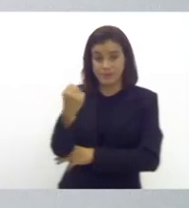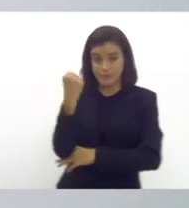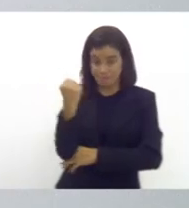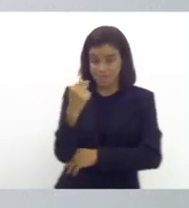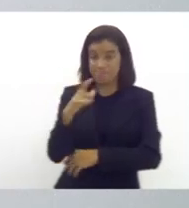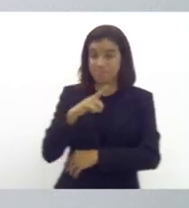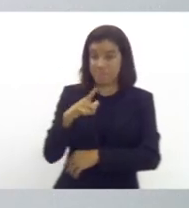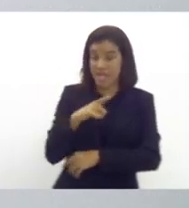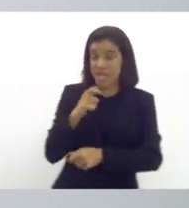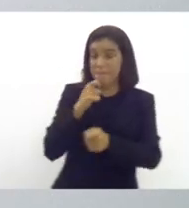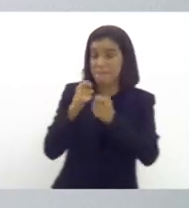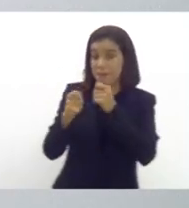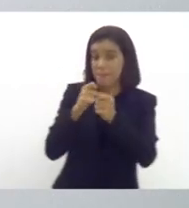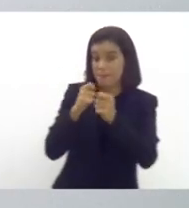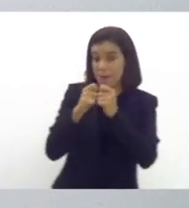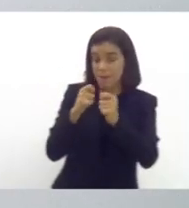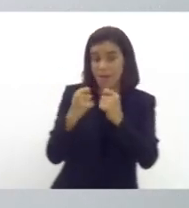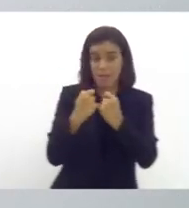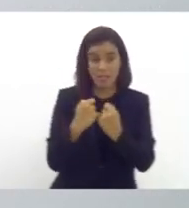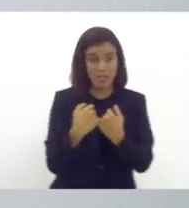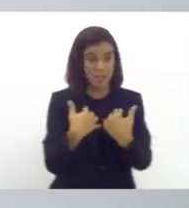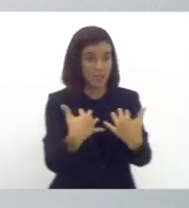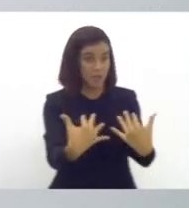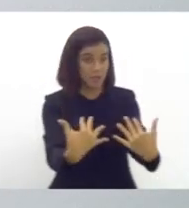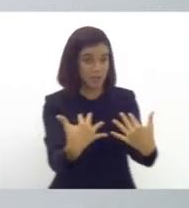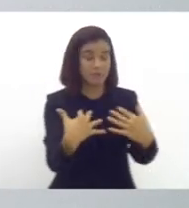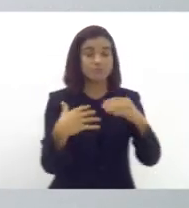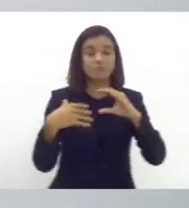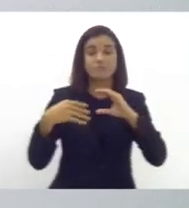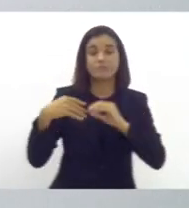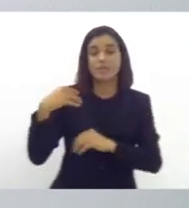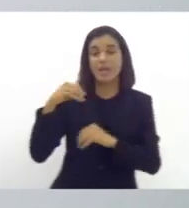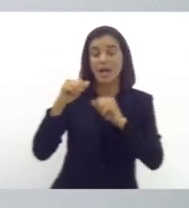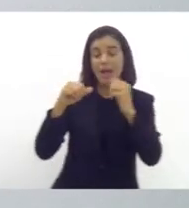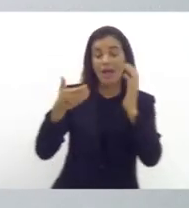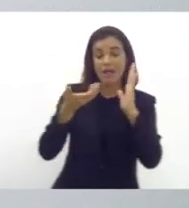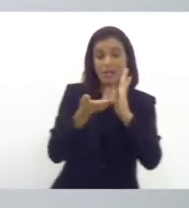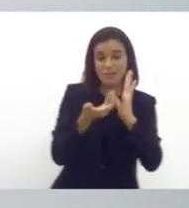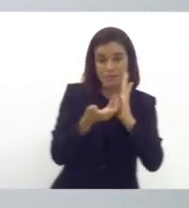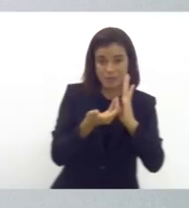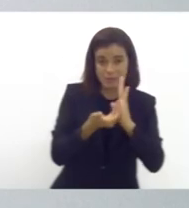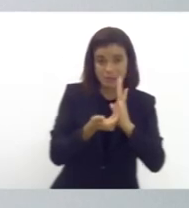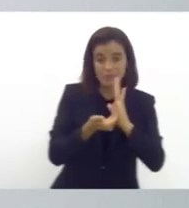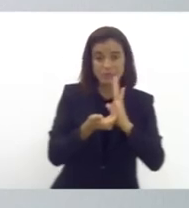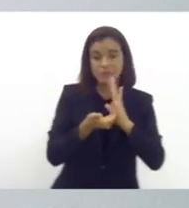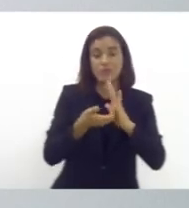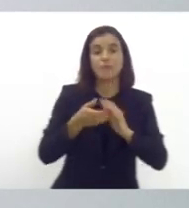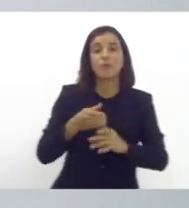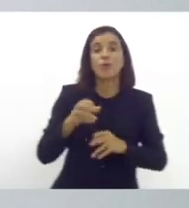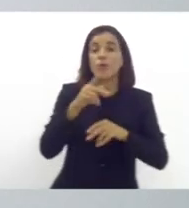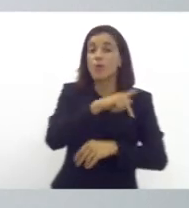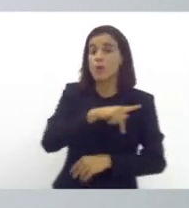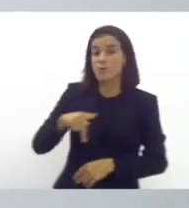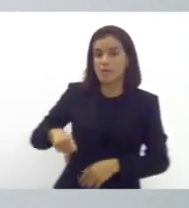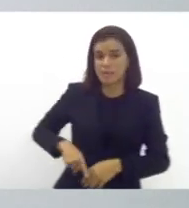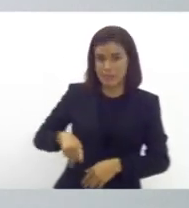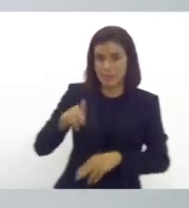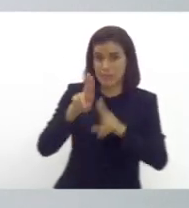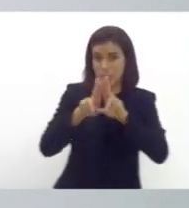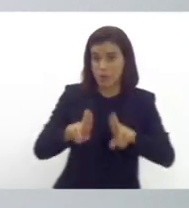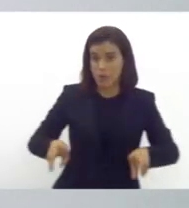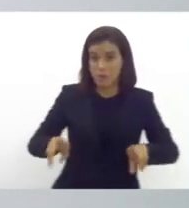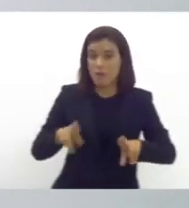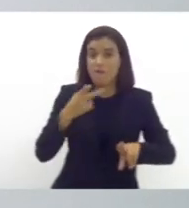imprensa Em uma audiência pública na Câmara dos Deputados o presidente da Unimed negou que o presidente da